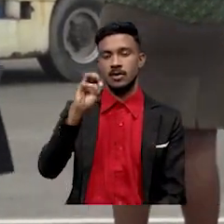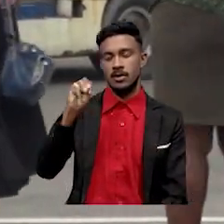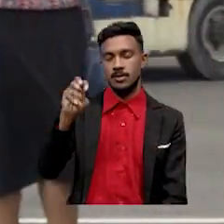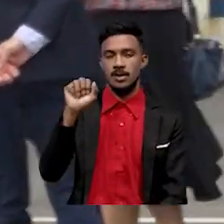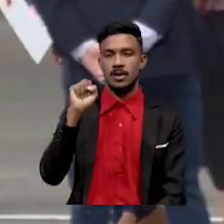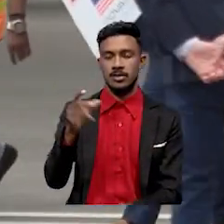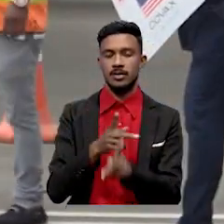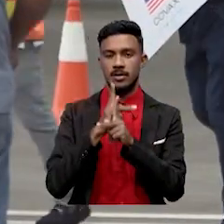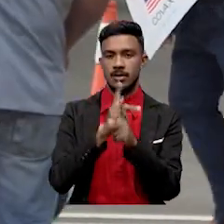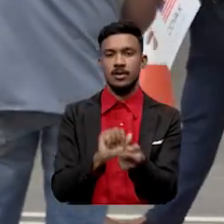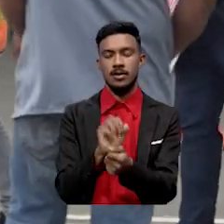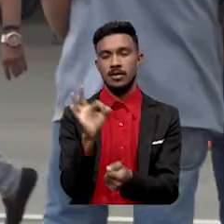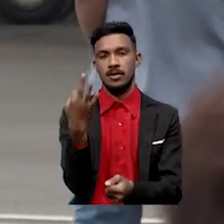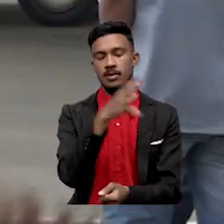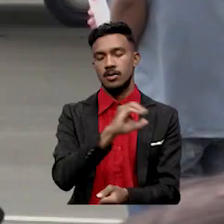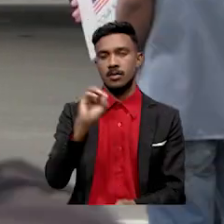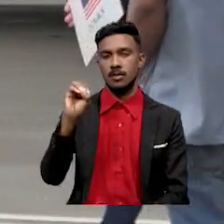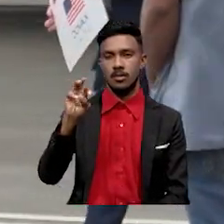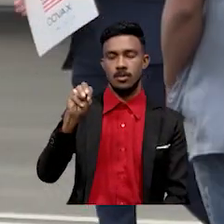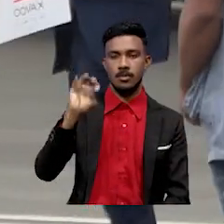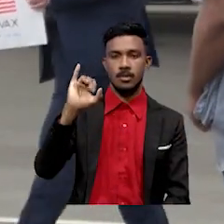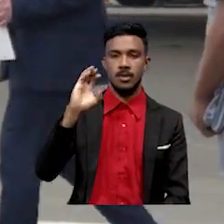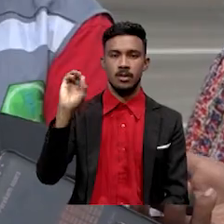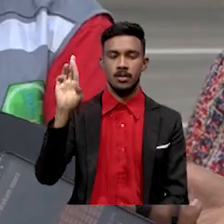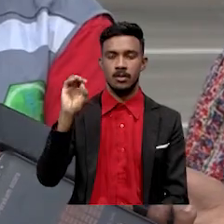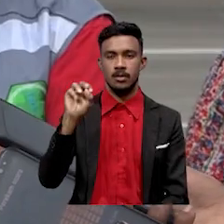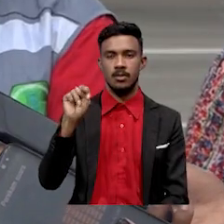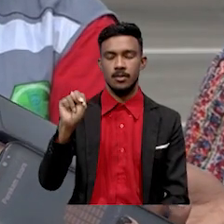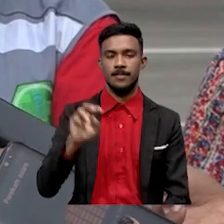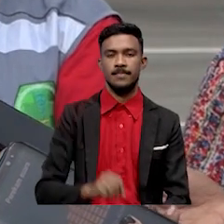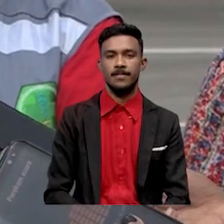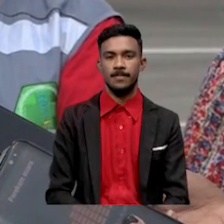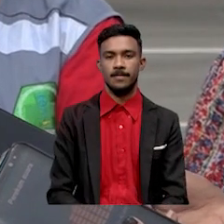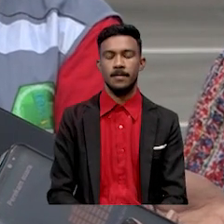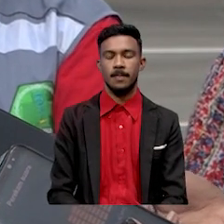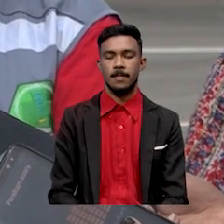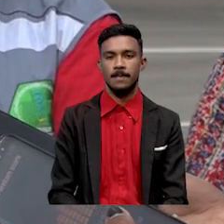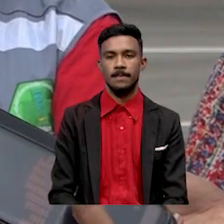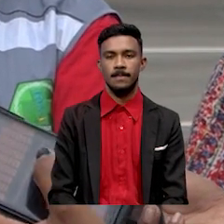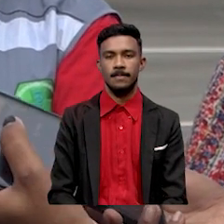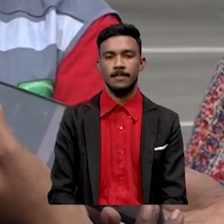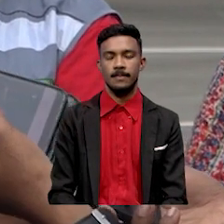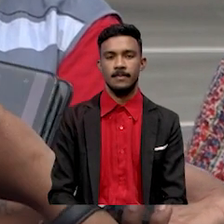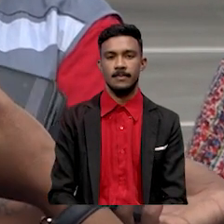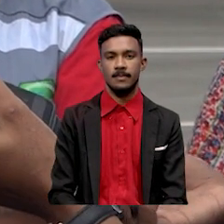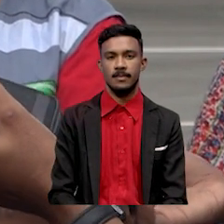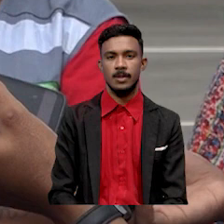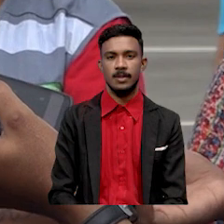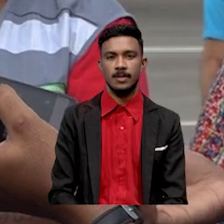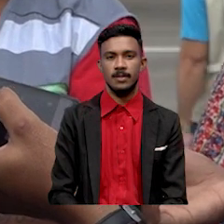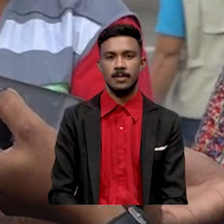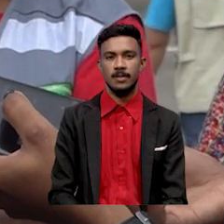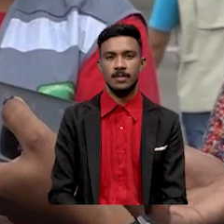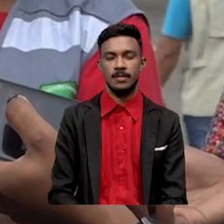COVID-19 variante Omicron. We're doing what we've done all along in fighting all the different variants of COVID-19.